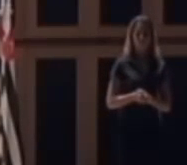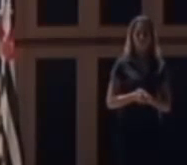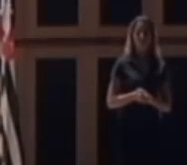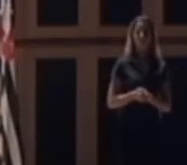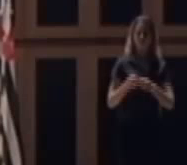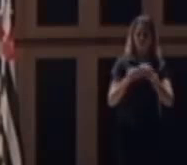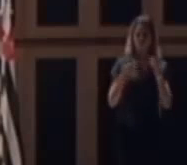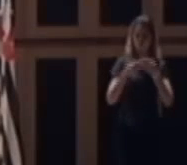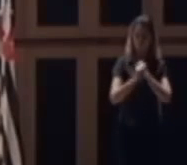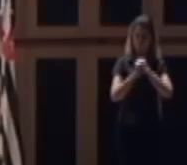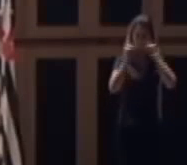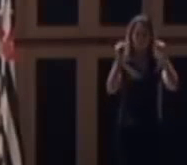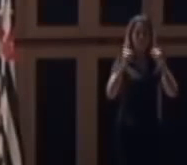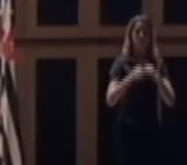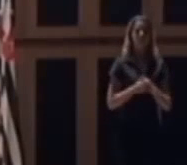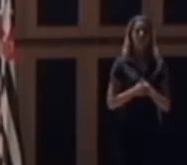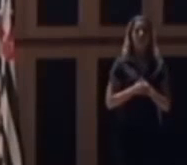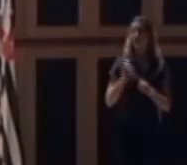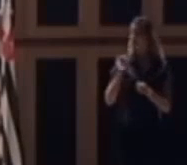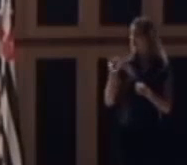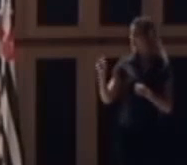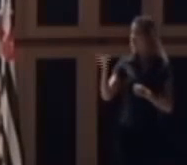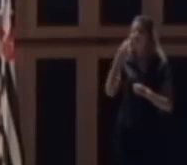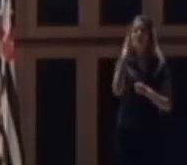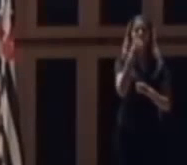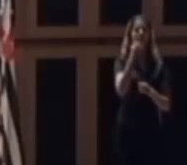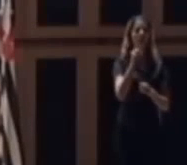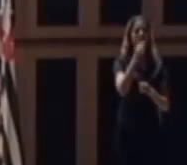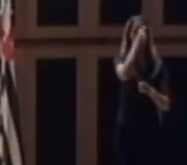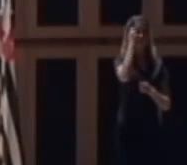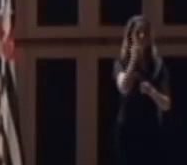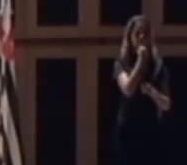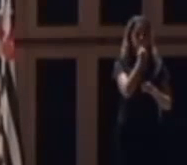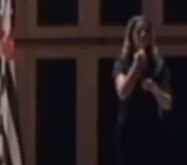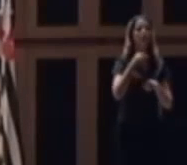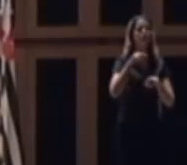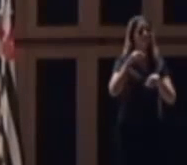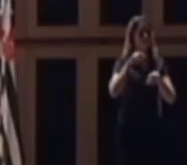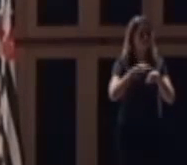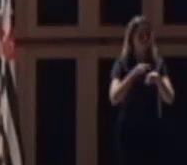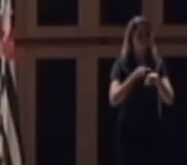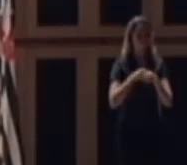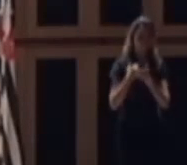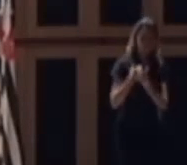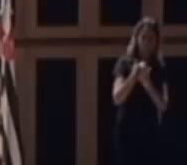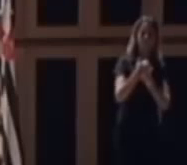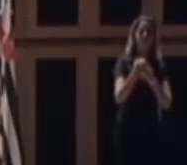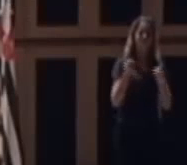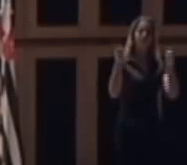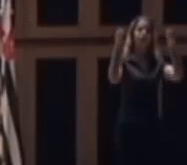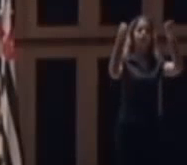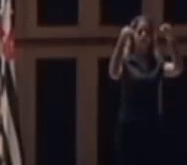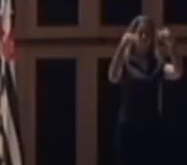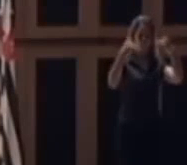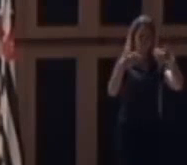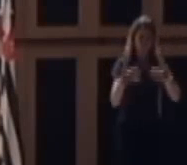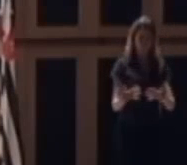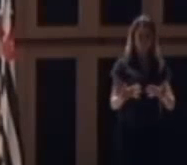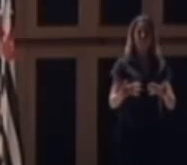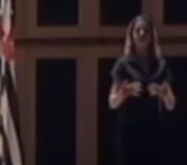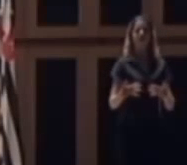nessa manhã. Cada palestrante terá 30 minutos para a sua exposição inicial. Na